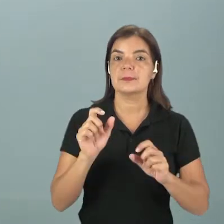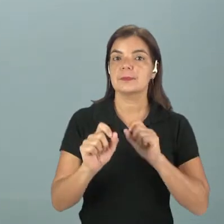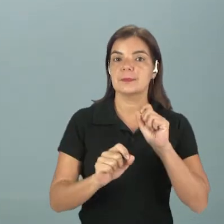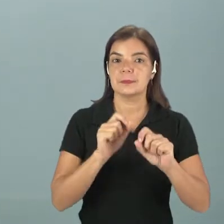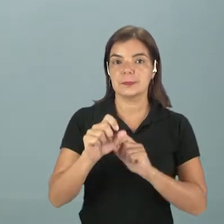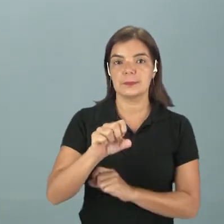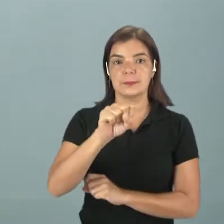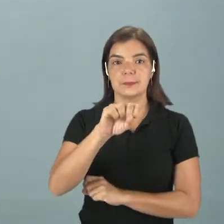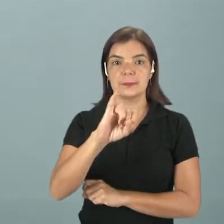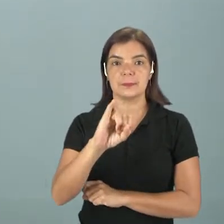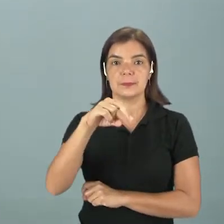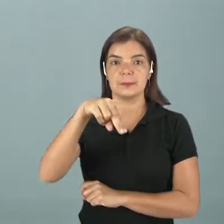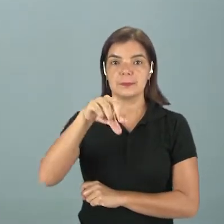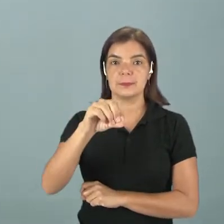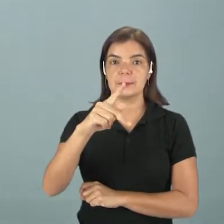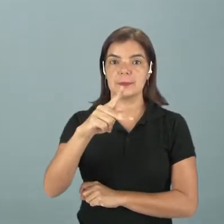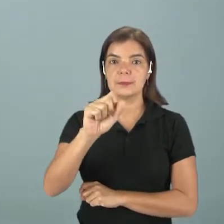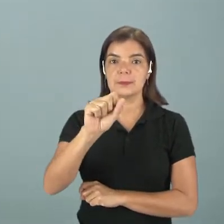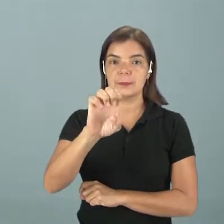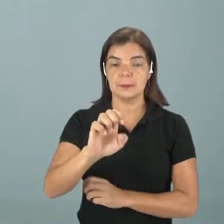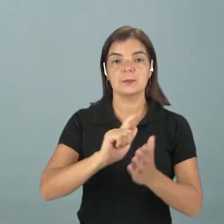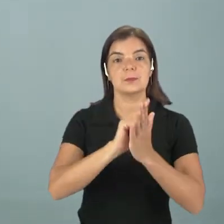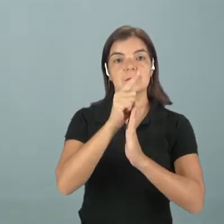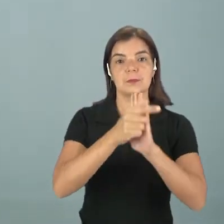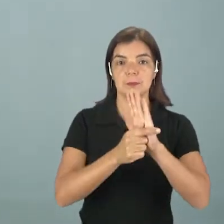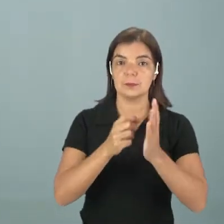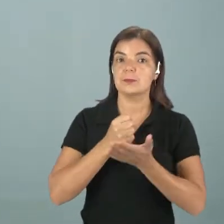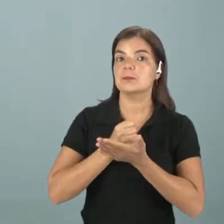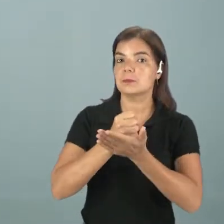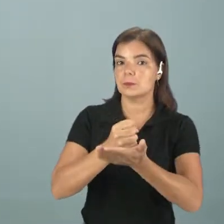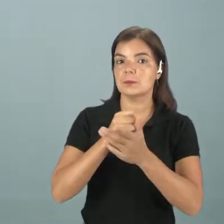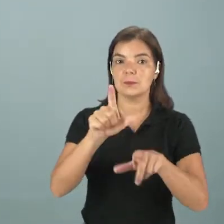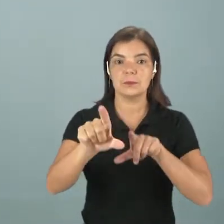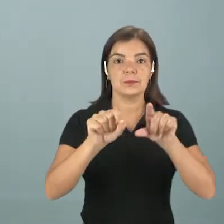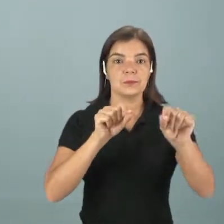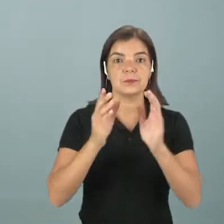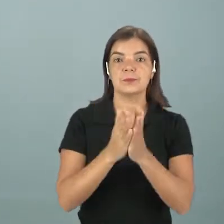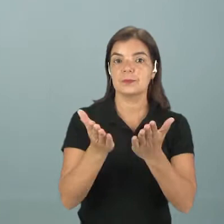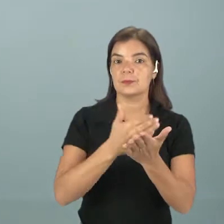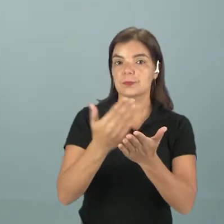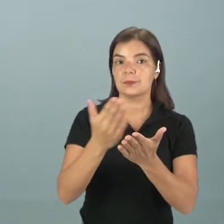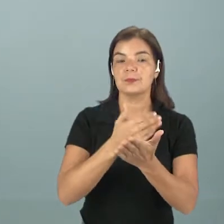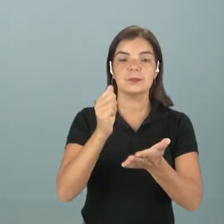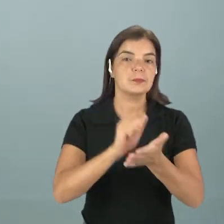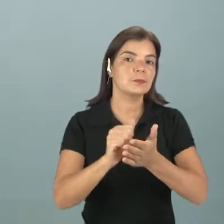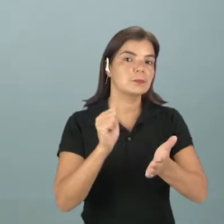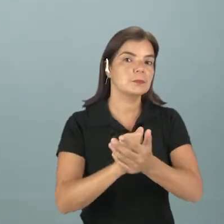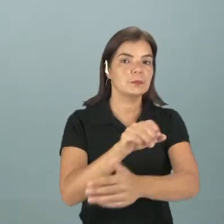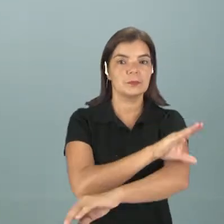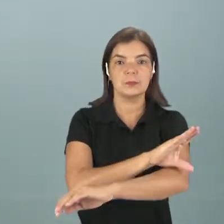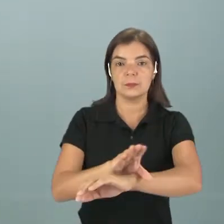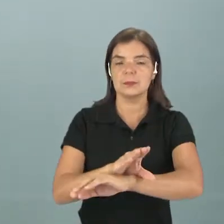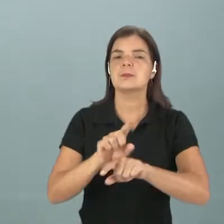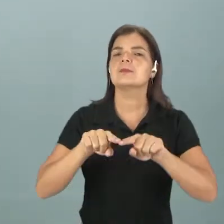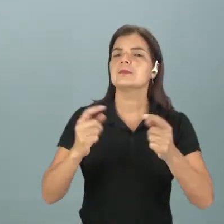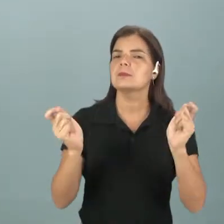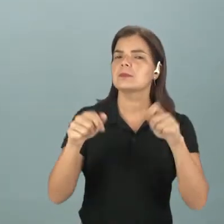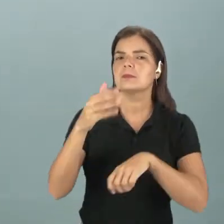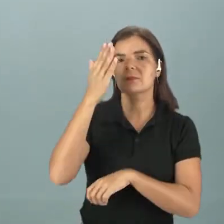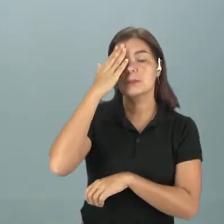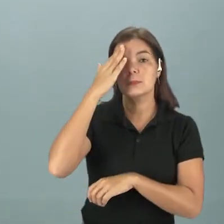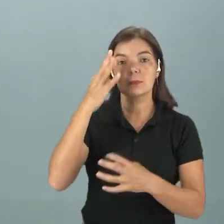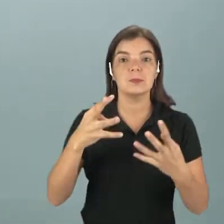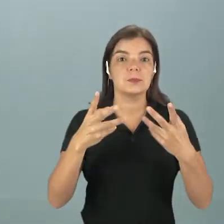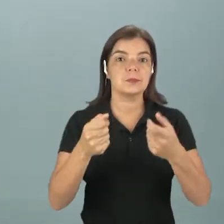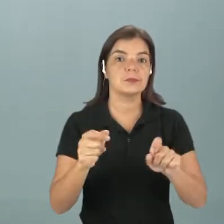vai tratar sobre a sinopse como gênero que apoia a escolha de livros e de produções culturais. Mas que a gente possa entender